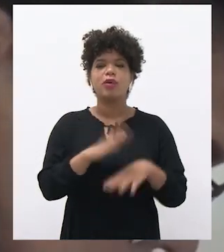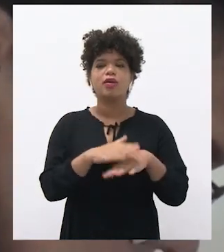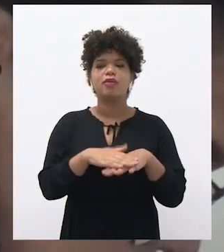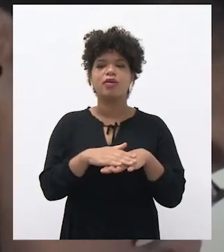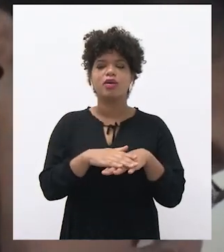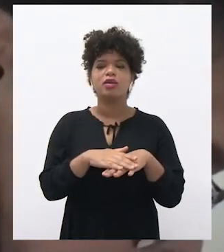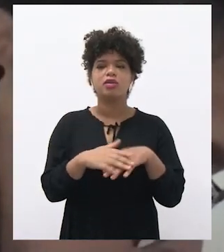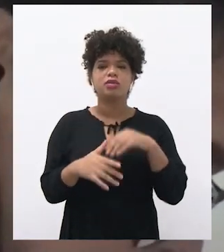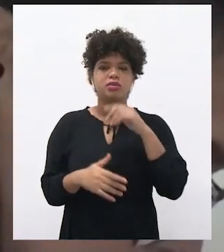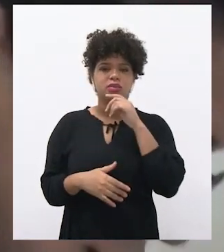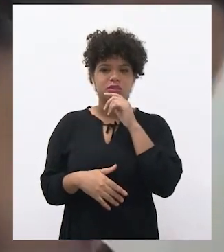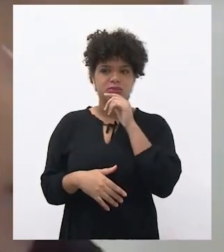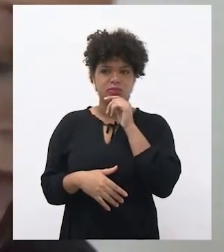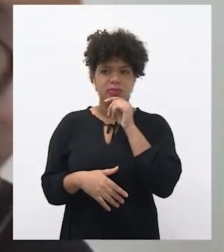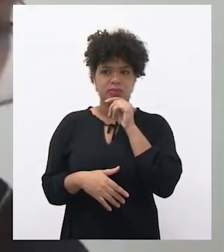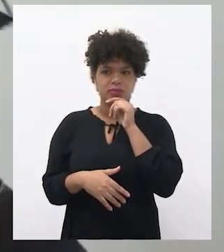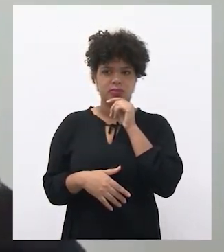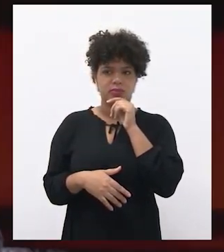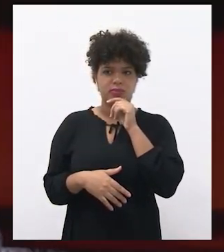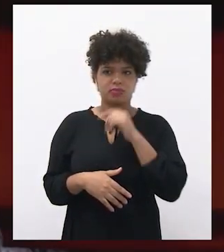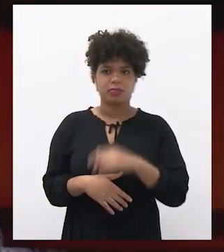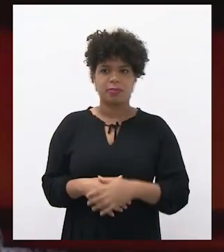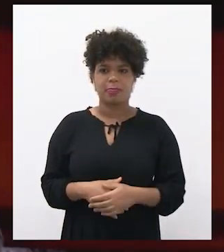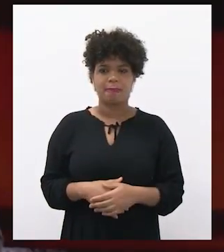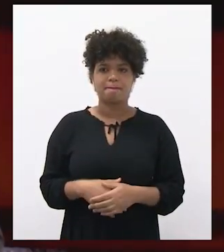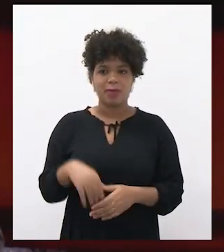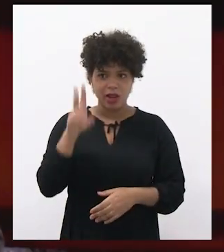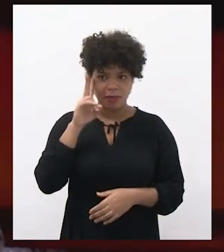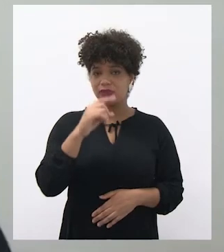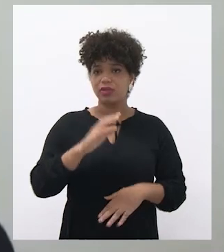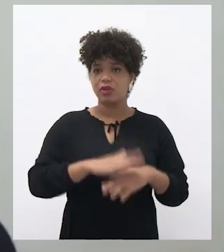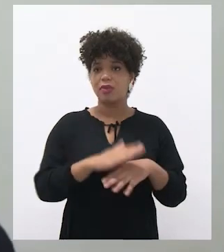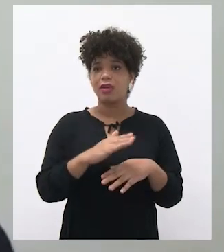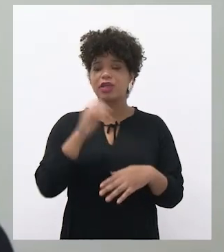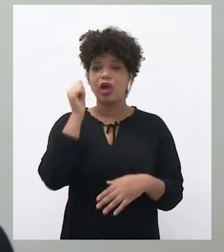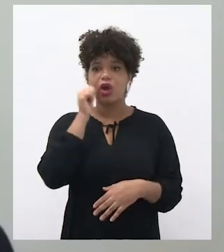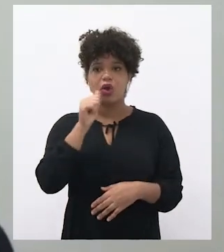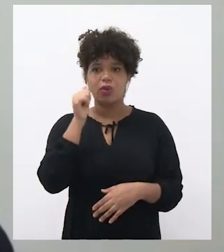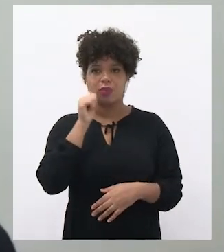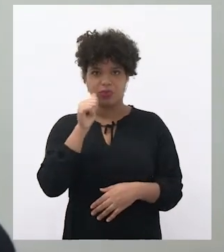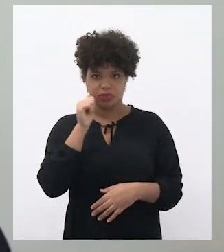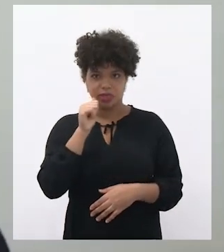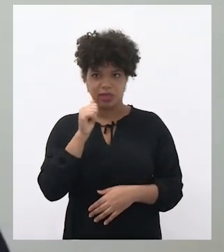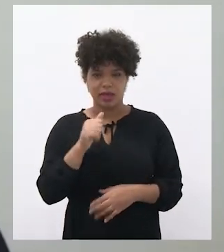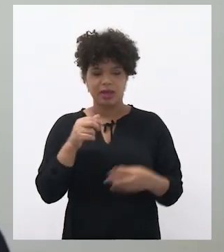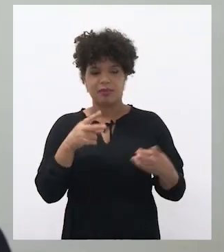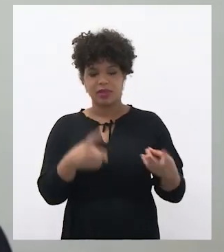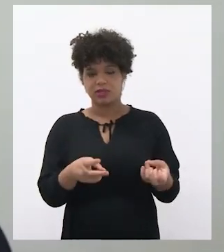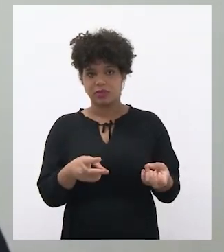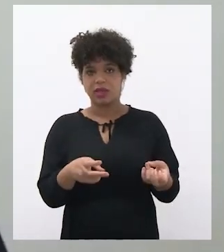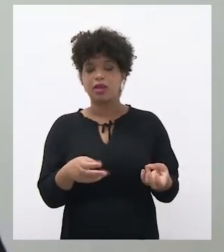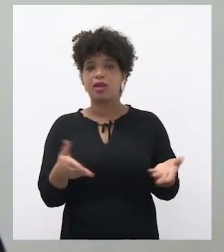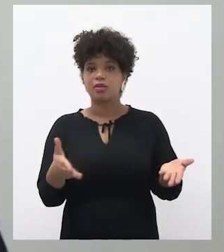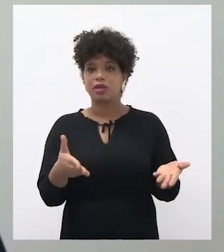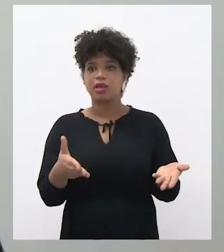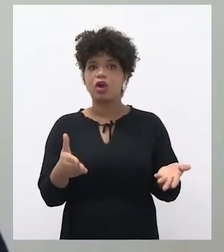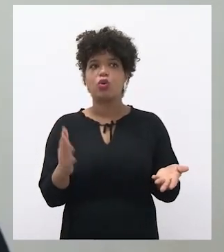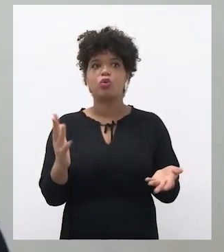independente da notícia. É o que ocorre, por exemplo, com a lesão corporal, né, no contexto da violência doméstica.